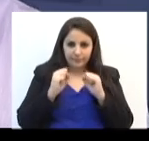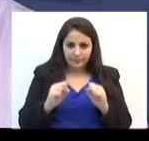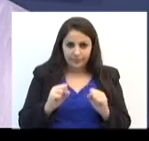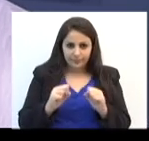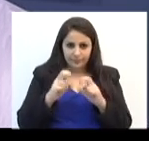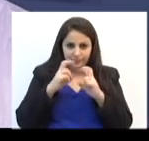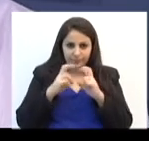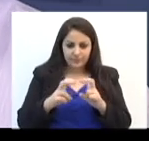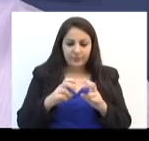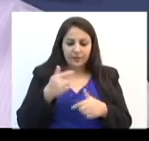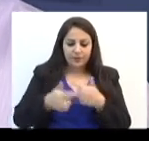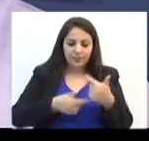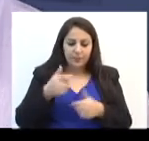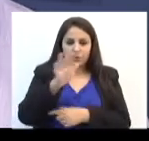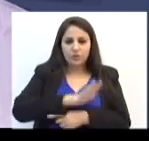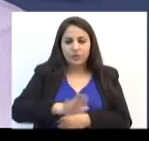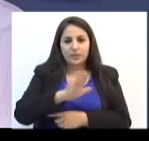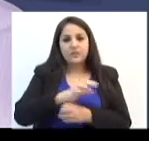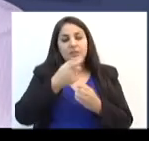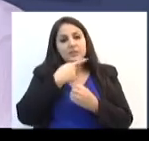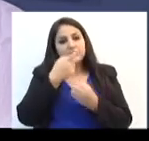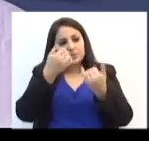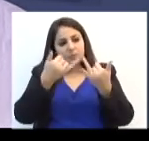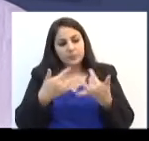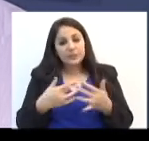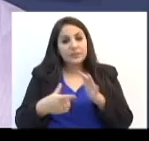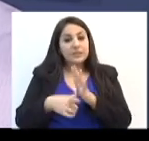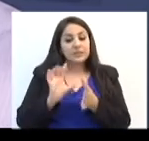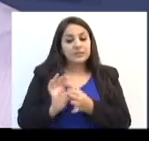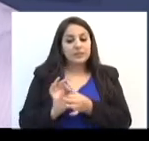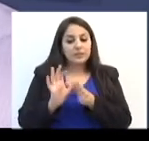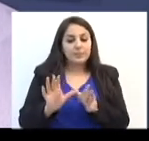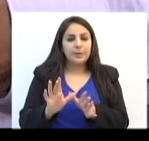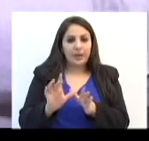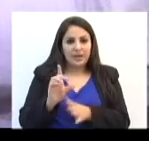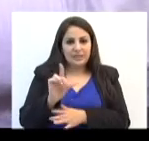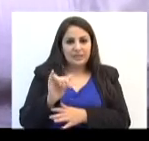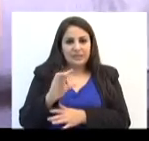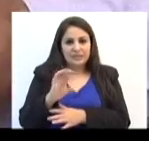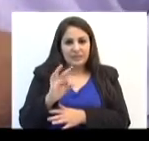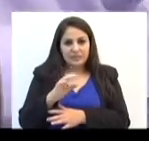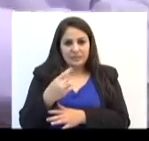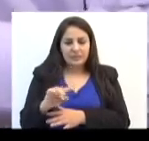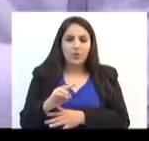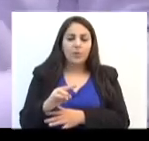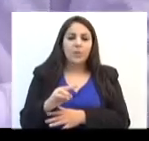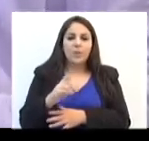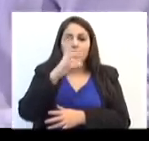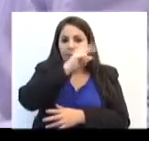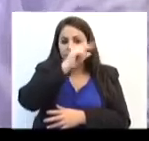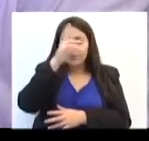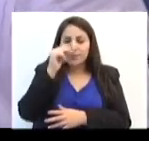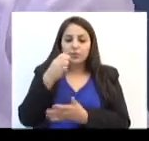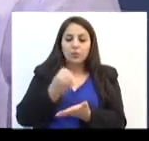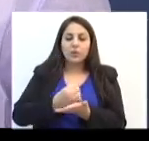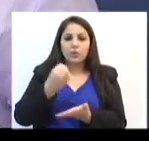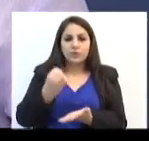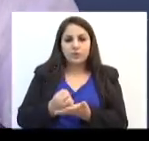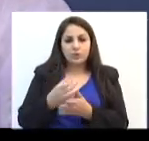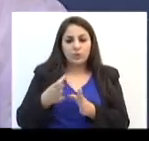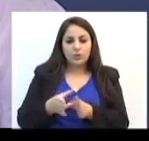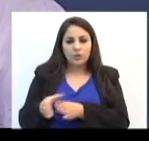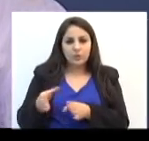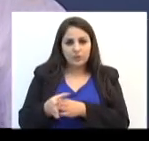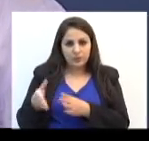e Serviços Gerais esclarece que antes de autorizar a licitação, a Prefeitura contratou uma assessoria técnica